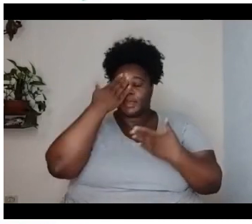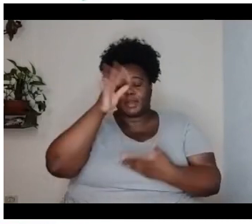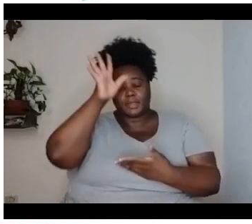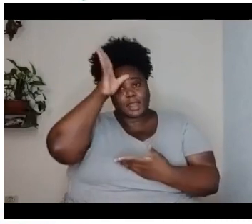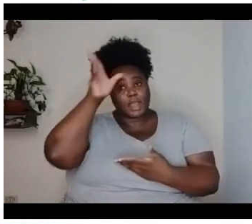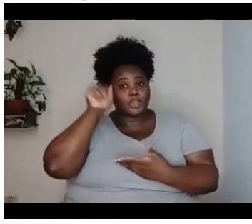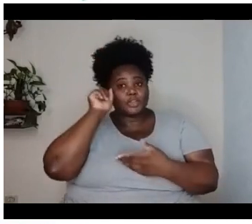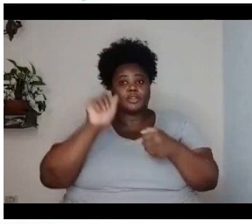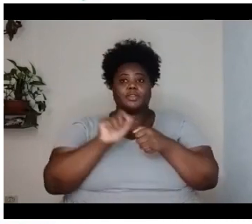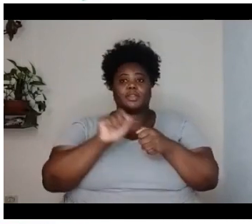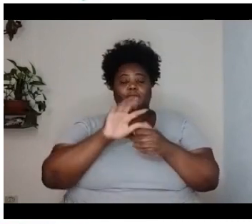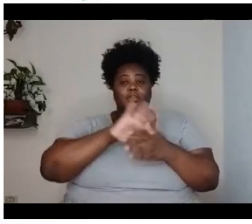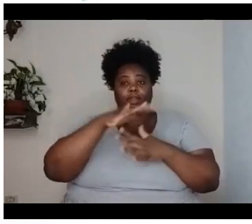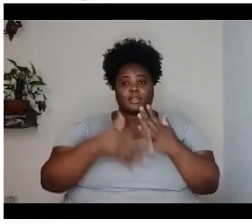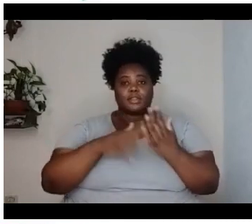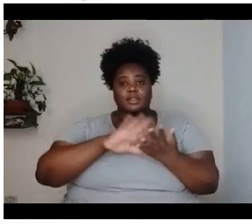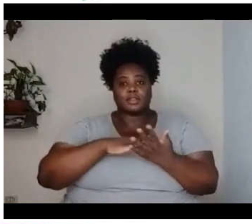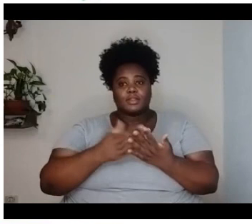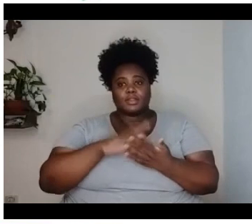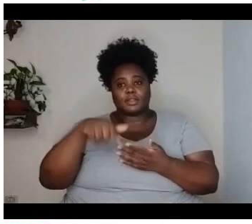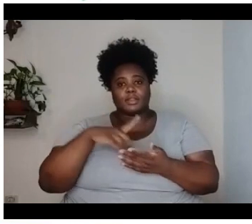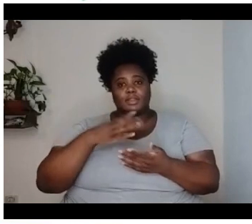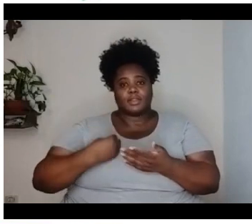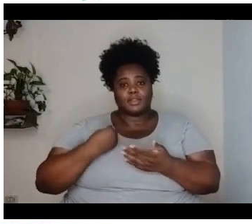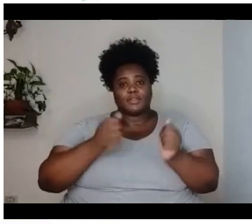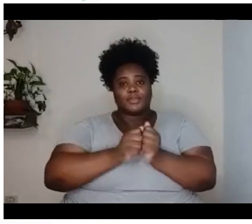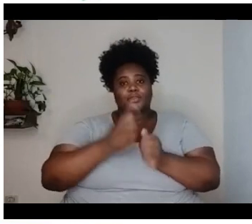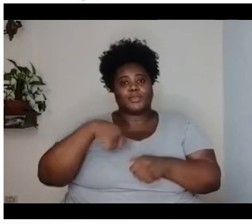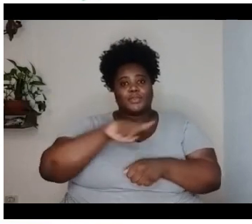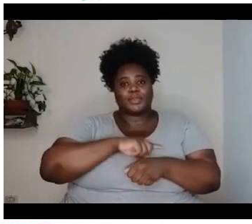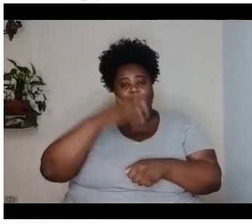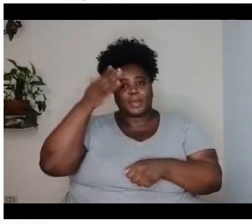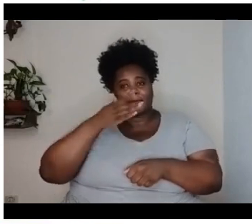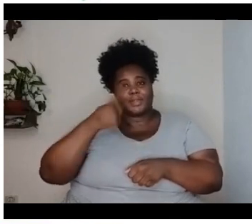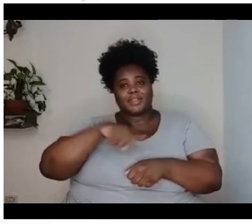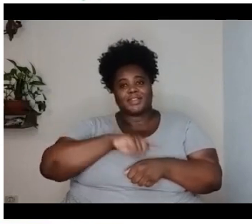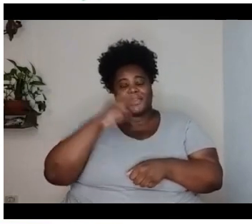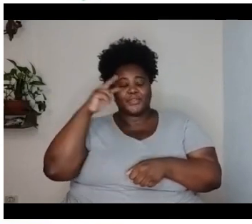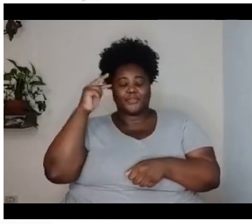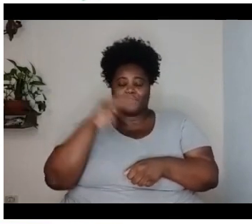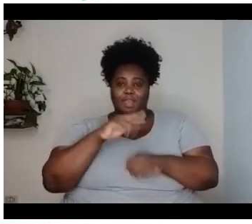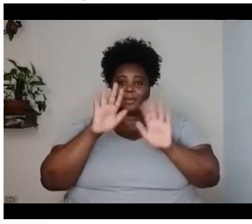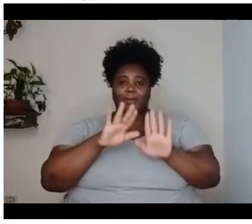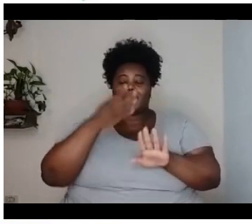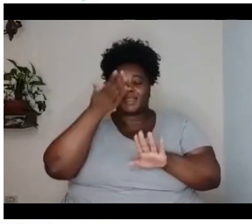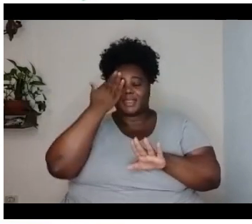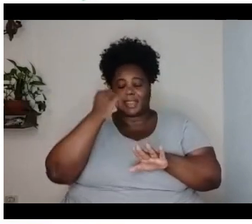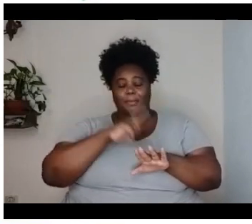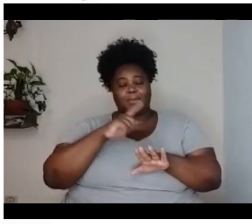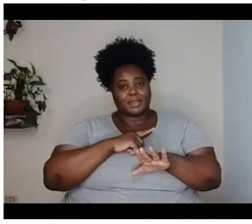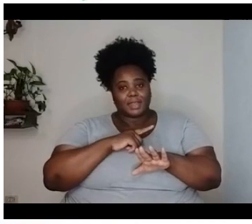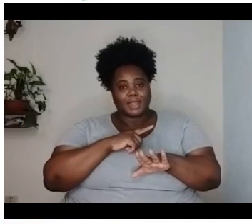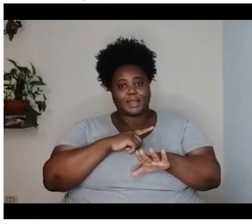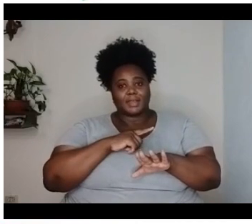fazendo a tradução em Libras, né, que está aqui com a gente, também uma presença que a gente não a enxerga, né, mas sabemos que o público está vendo ela,